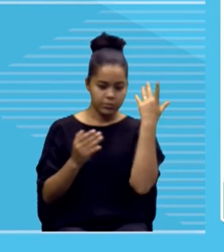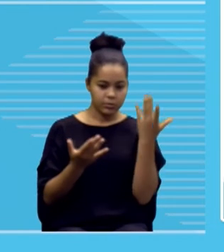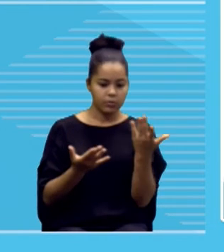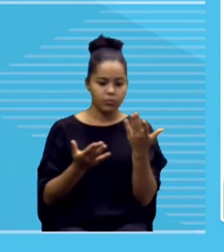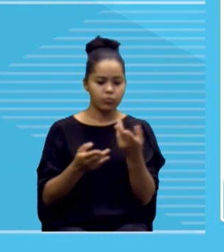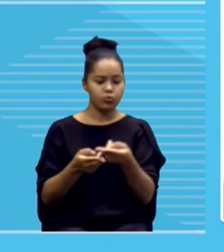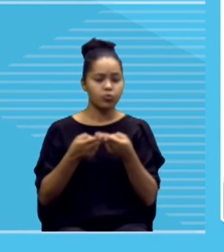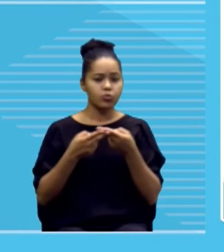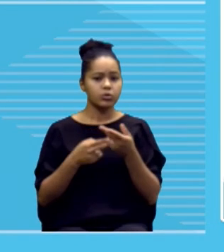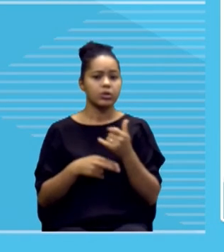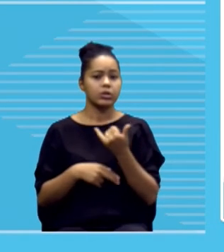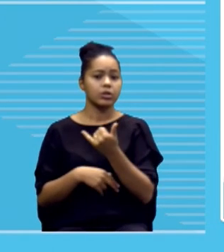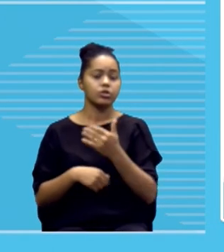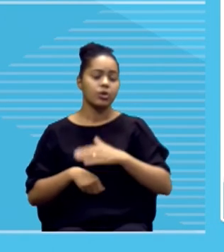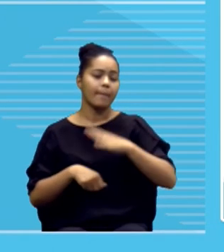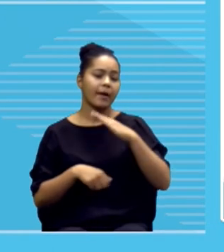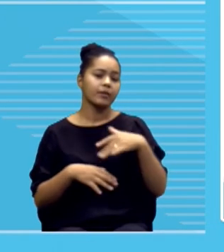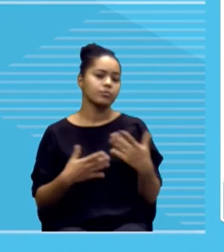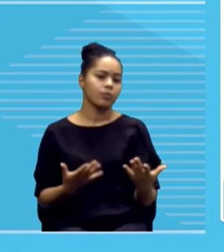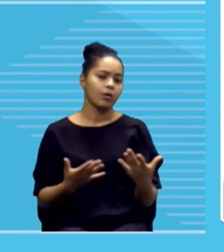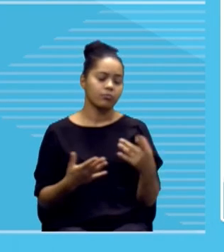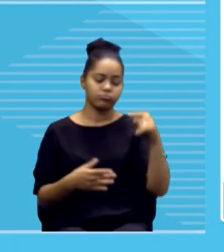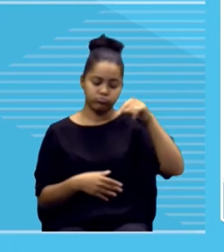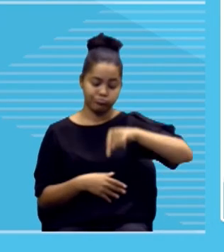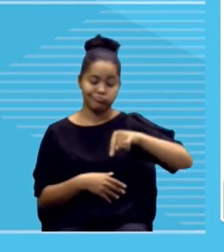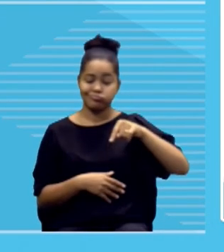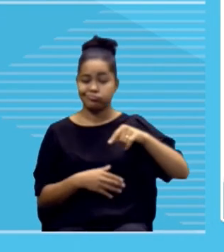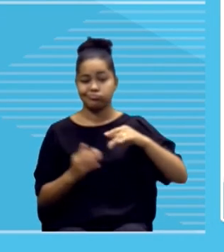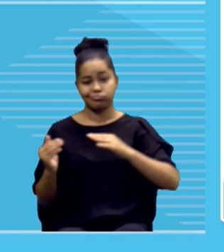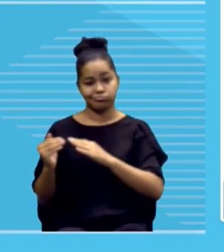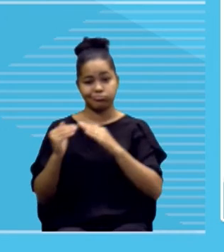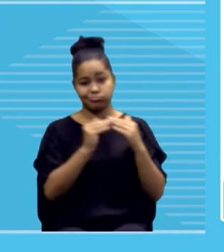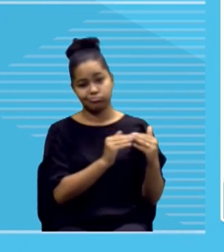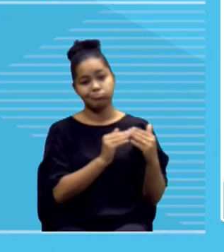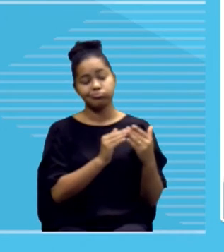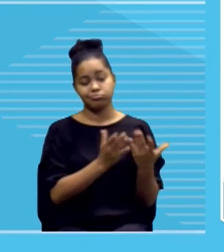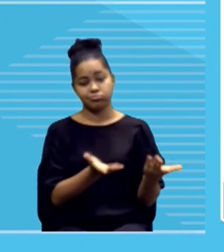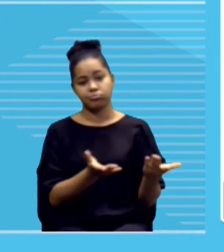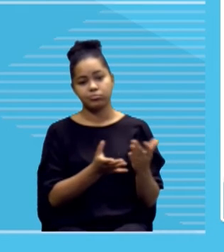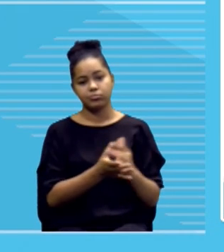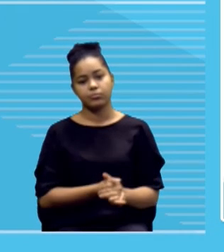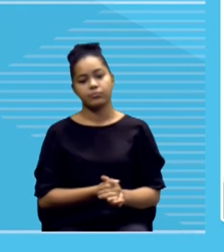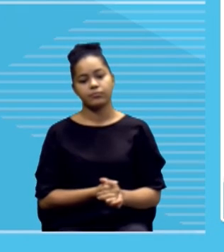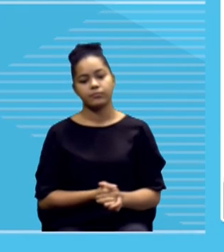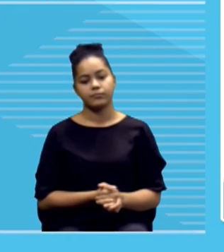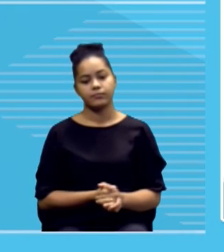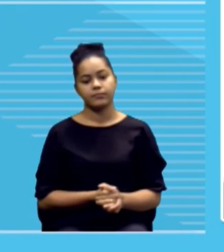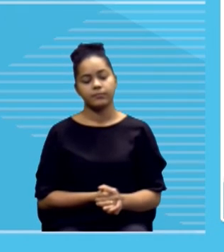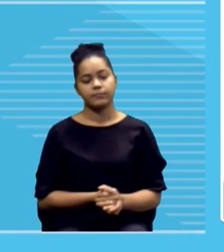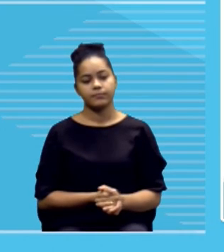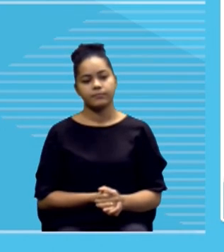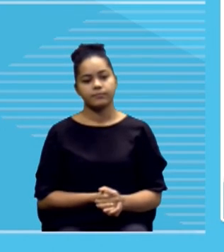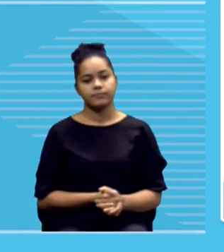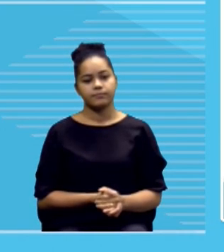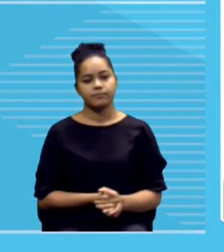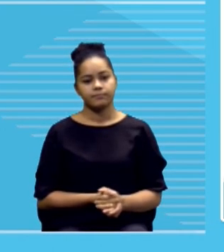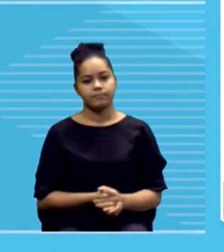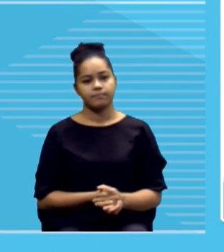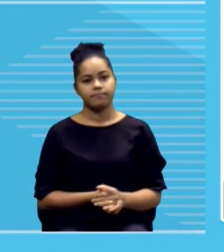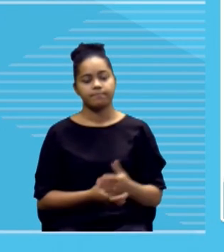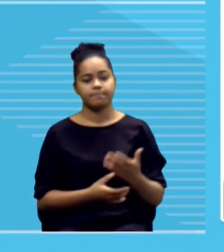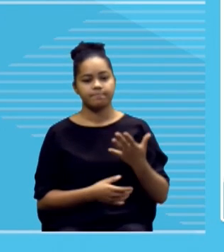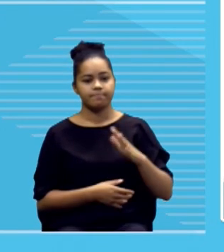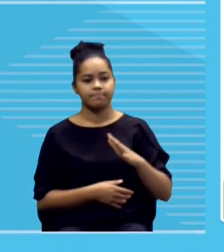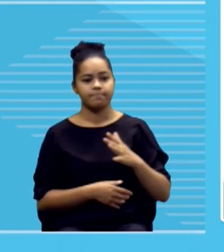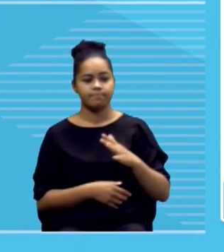consumir mais? A rede de distribuição elétrica brasileira tem um problema muito grande entre 6 e 21 horas, tá